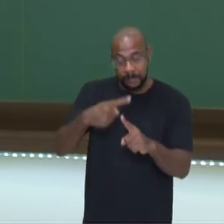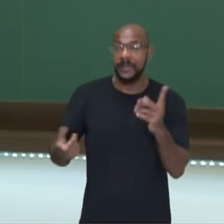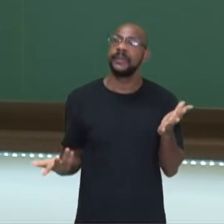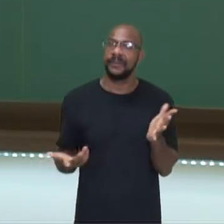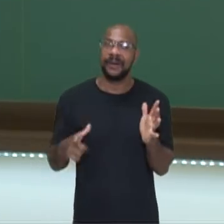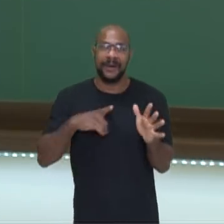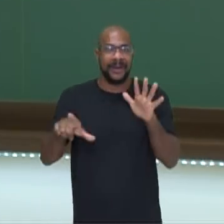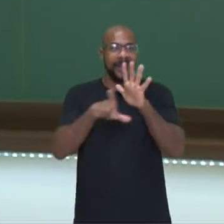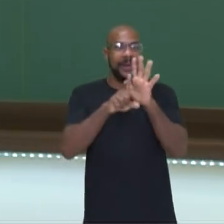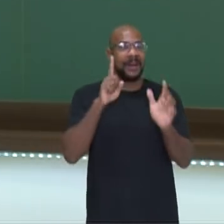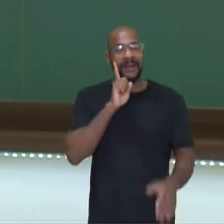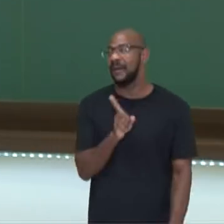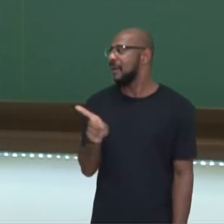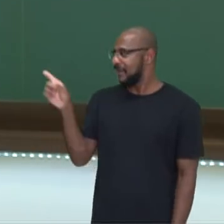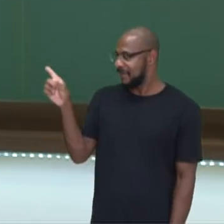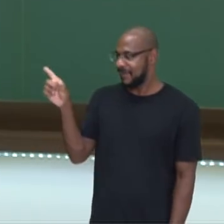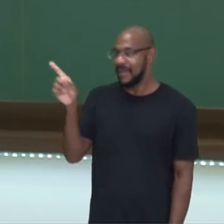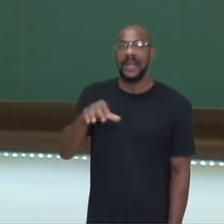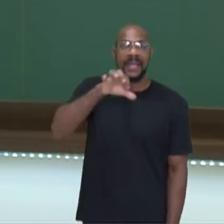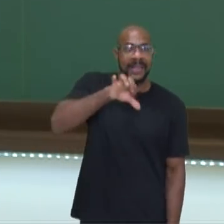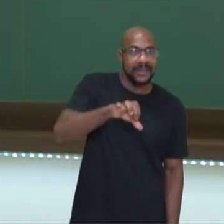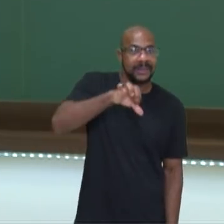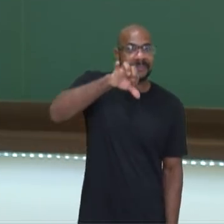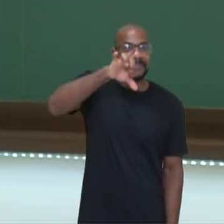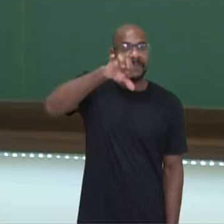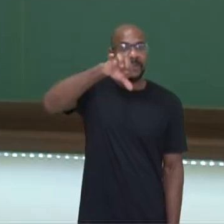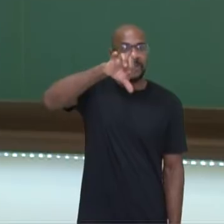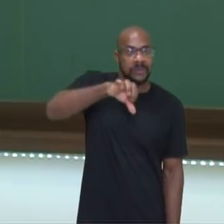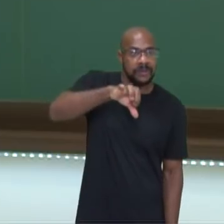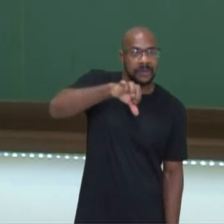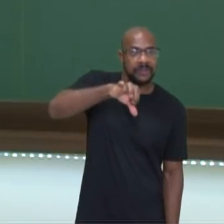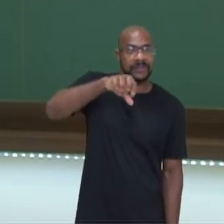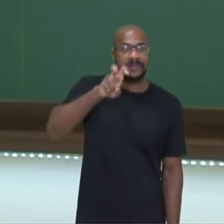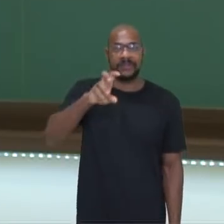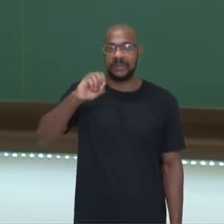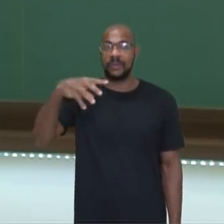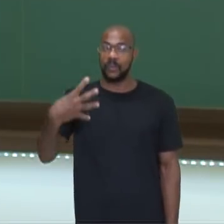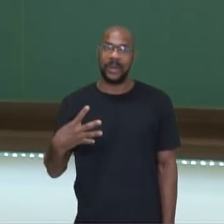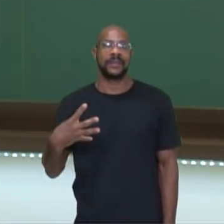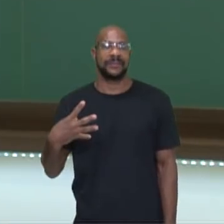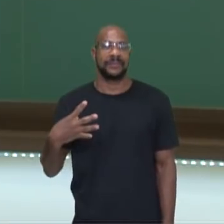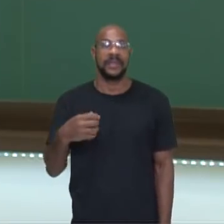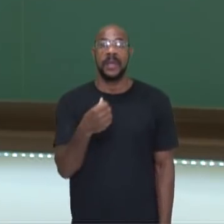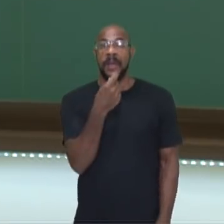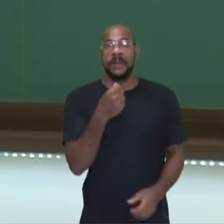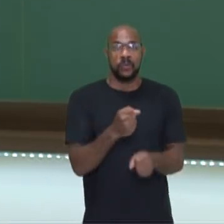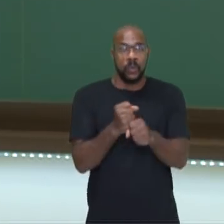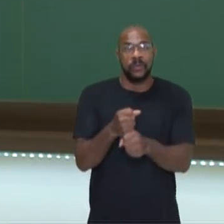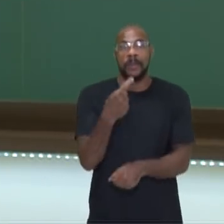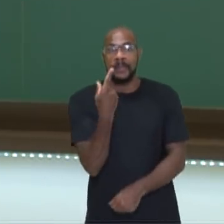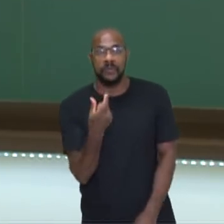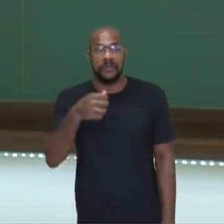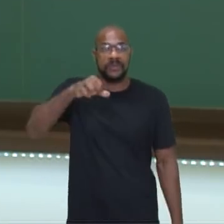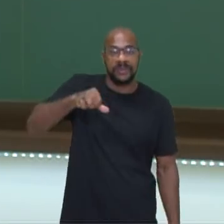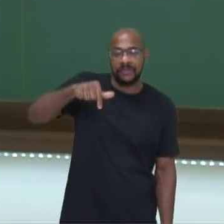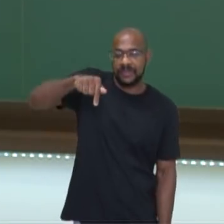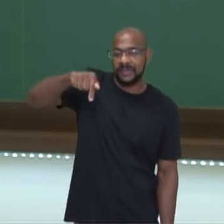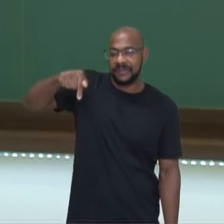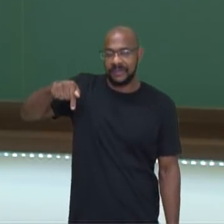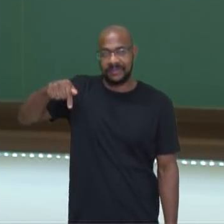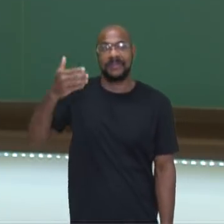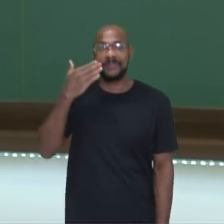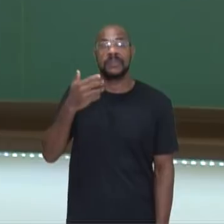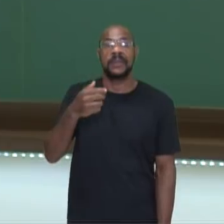por lei. A Lei 9504 de 1997 proíbe essa prática. Então,